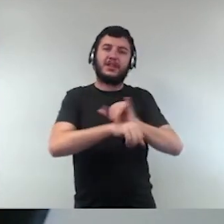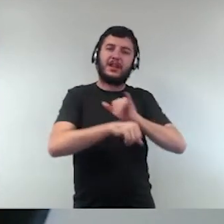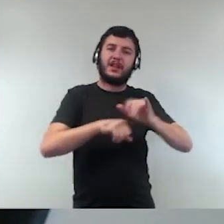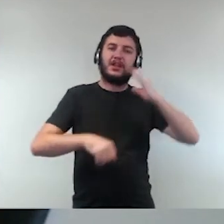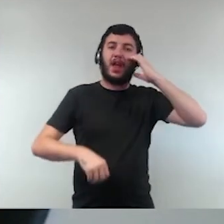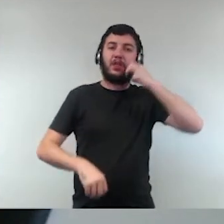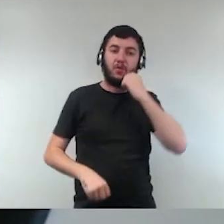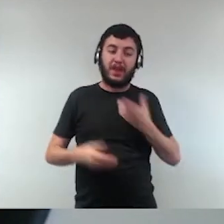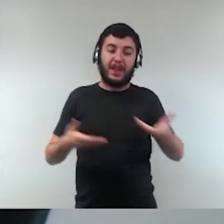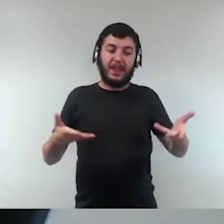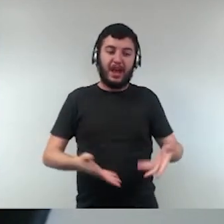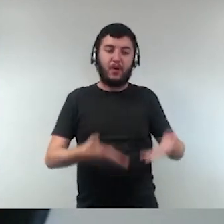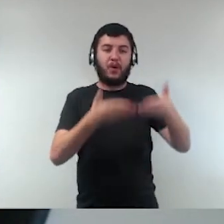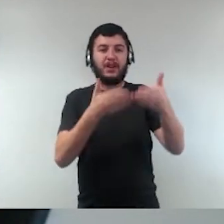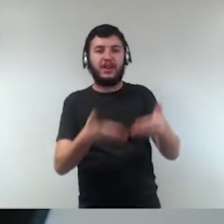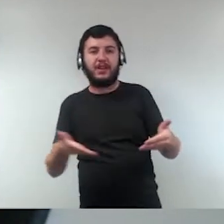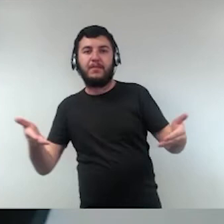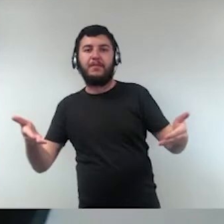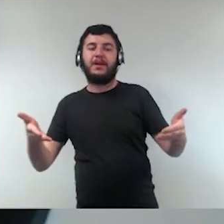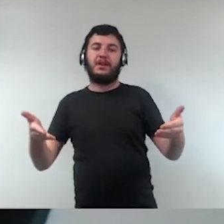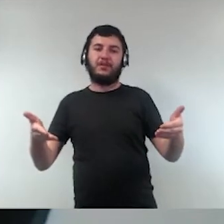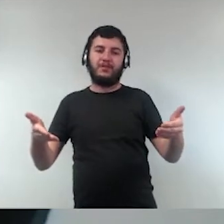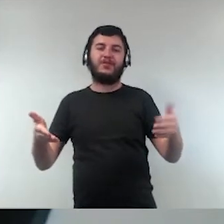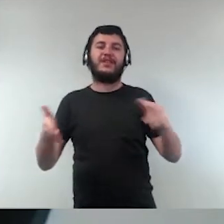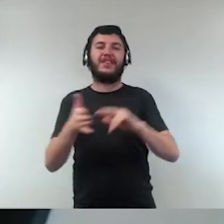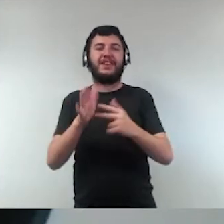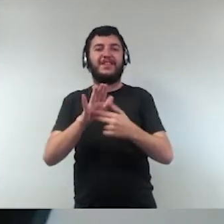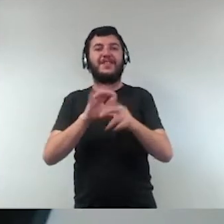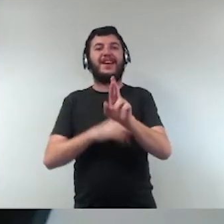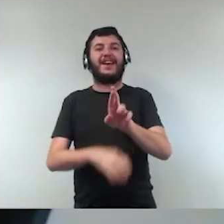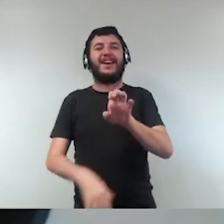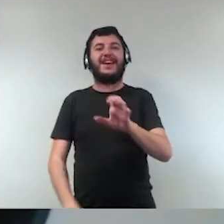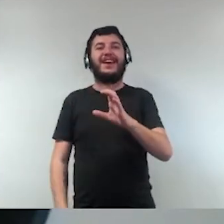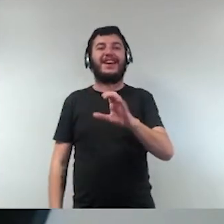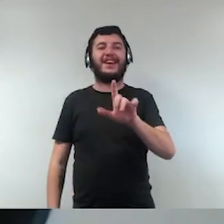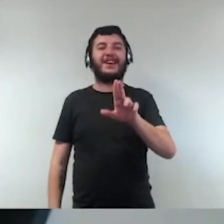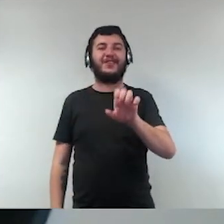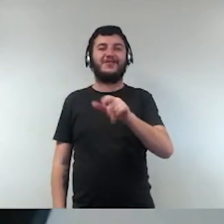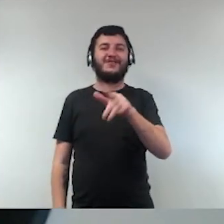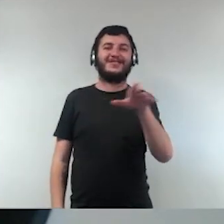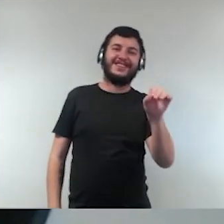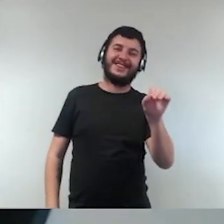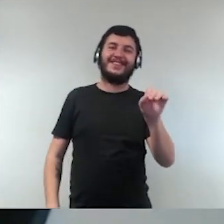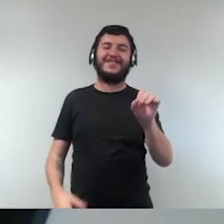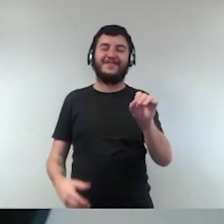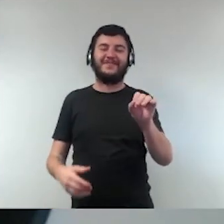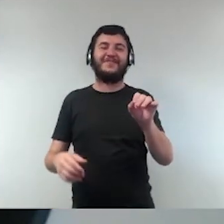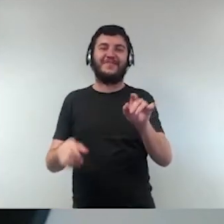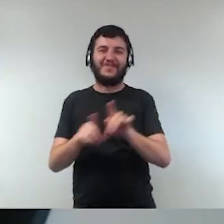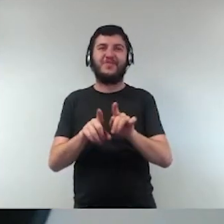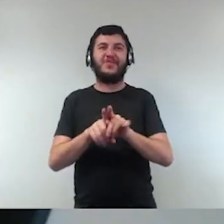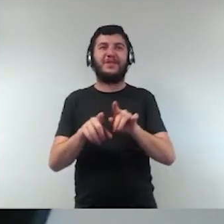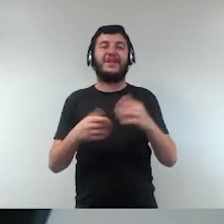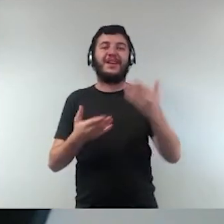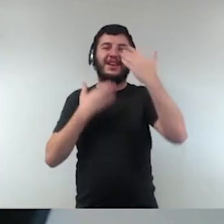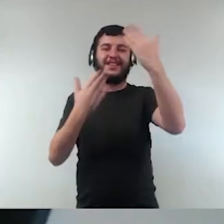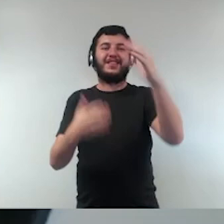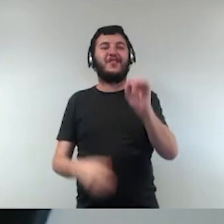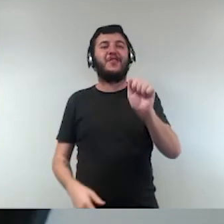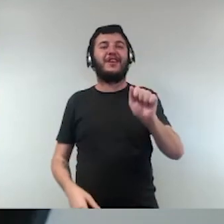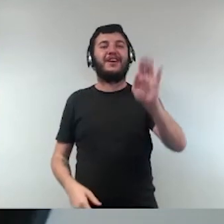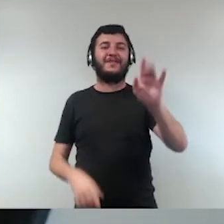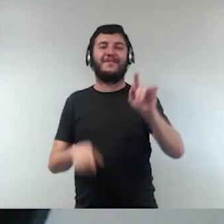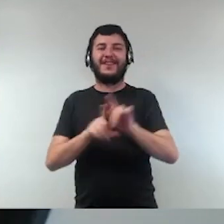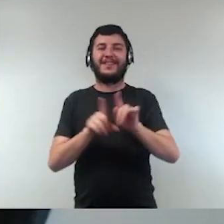adotadas neste período de reclusão. Mais uma vez, agradeço à OAB, à ESA Nacional, pela oportunidade de participar